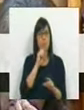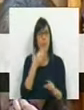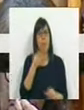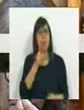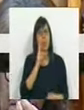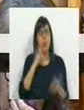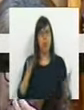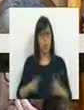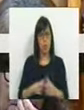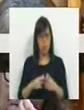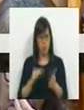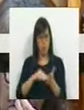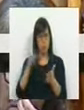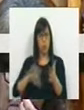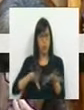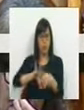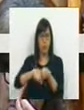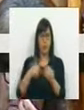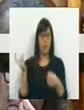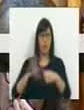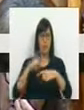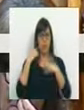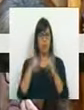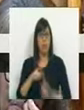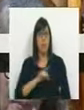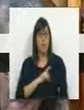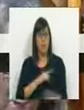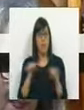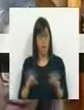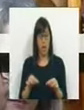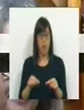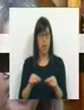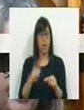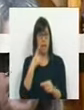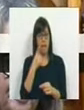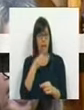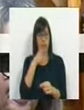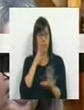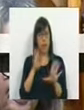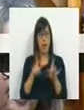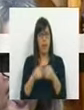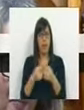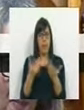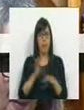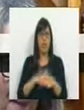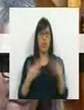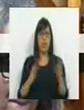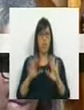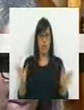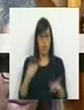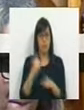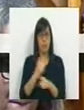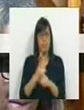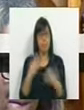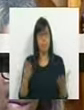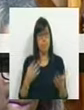pedisse desculpa pelos contratos ruinosos de parcerias público-privadas aqui identificados pelos partidos da esquerda. E também